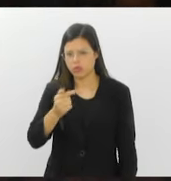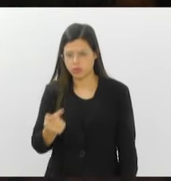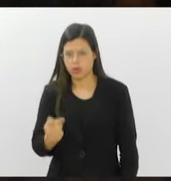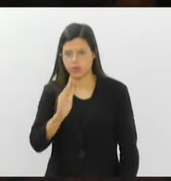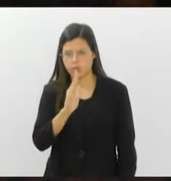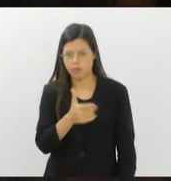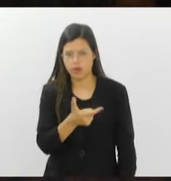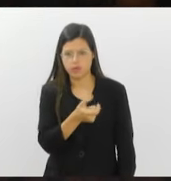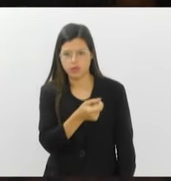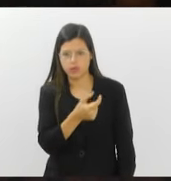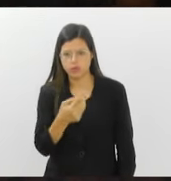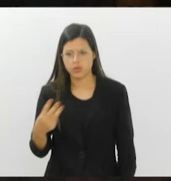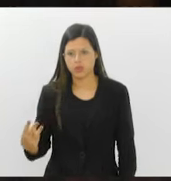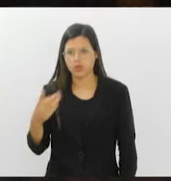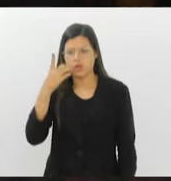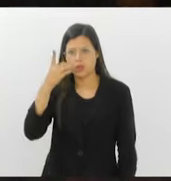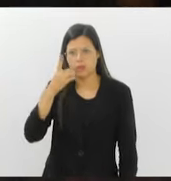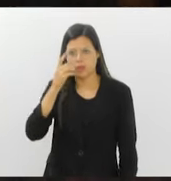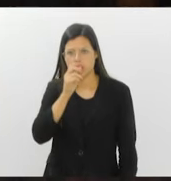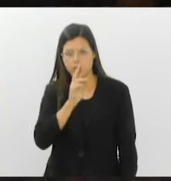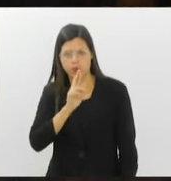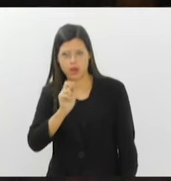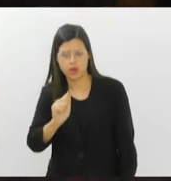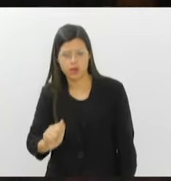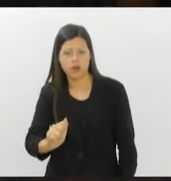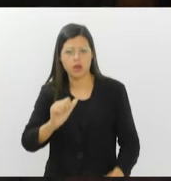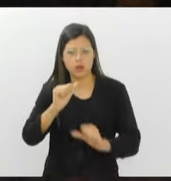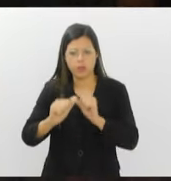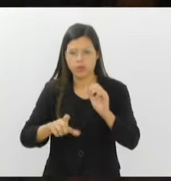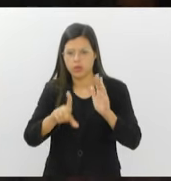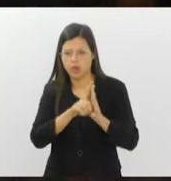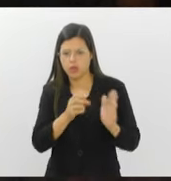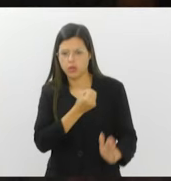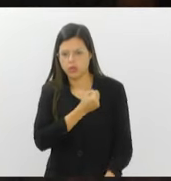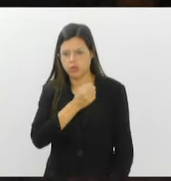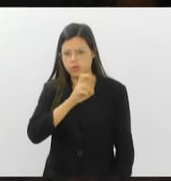1057/2023, de autoria do deputado Rodrigo Amorim, que altera a lei número